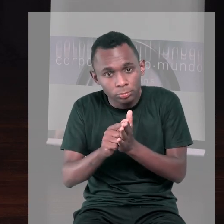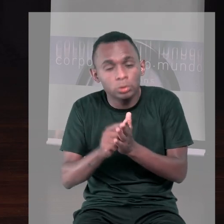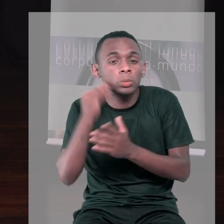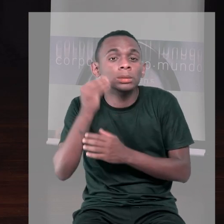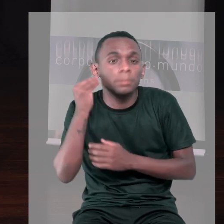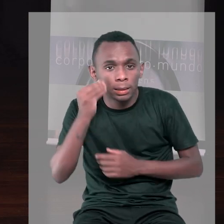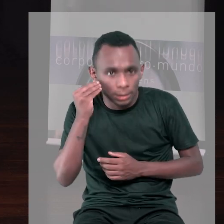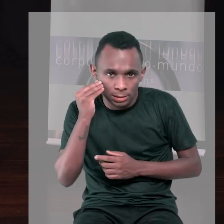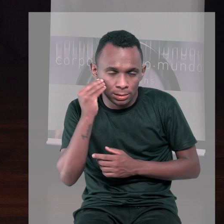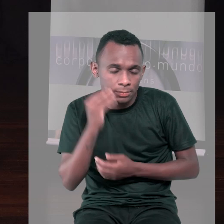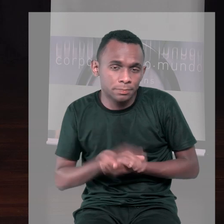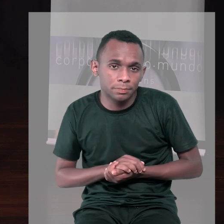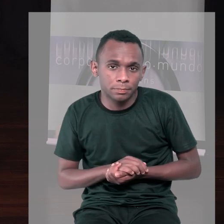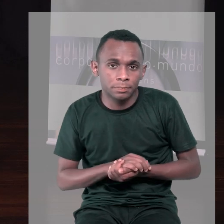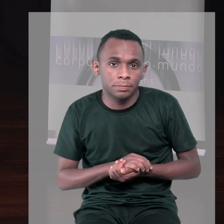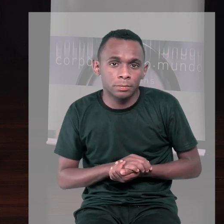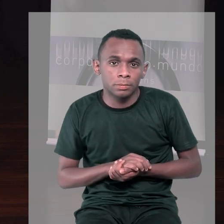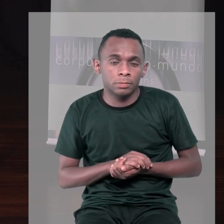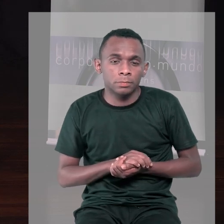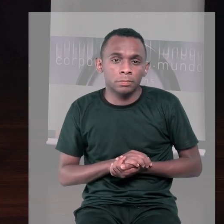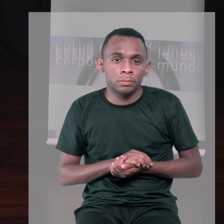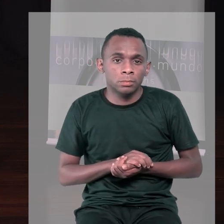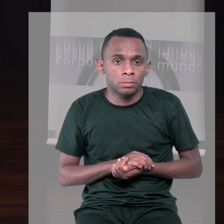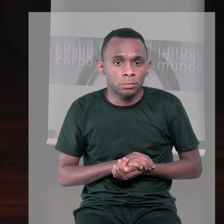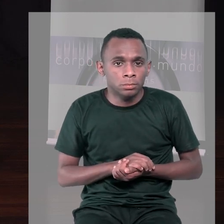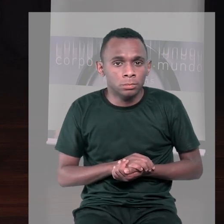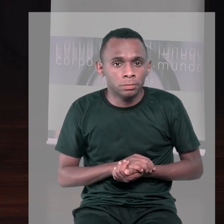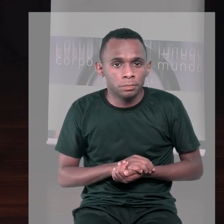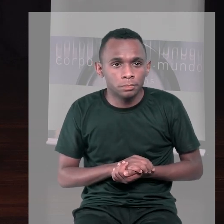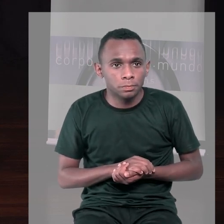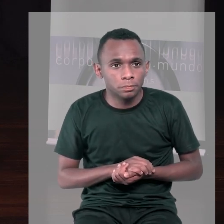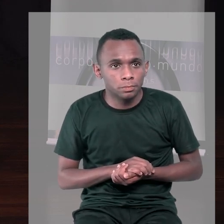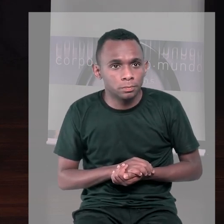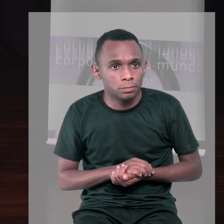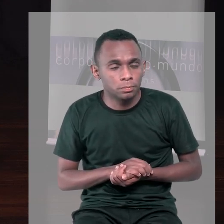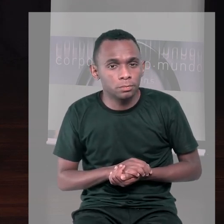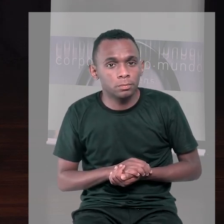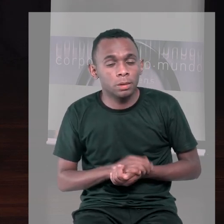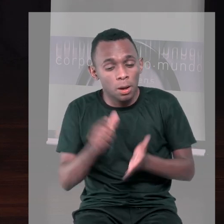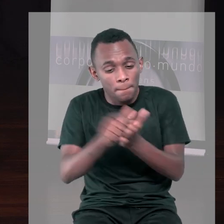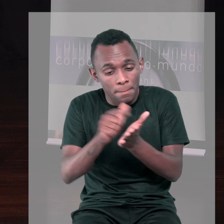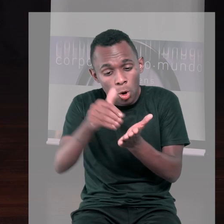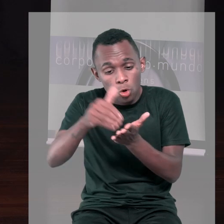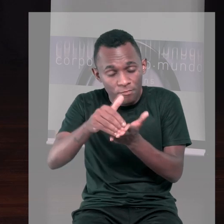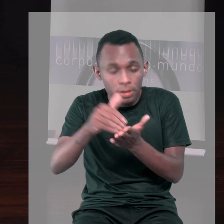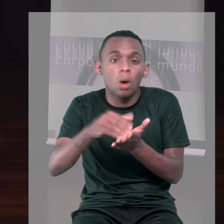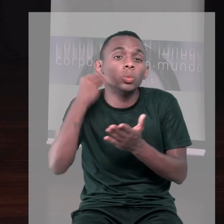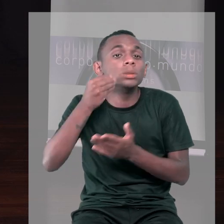escreveu sobre Treblinka, lá em Grossman, um escritor russo, quer dizer, ucraniano,